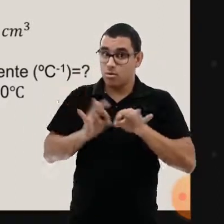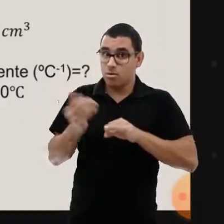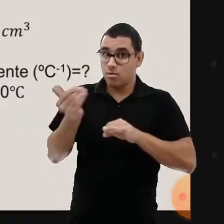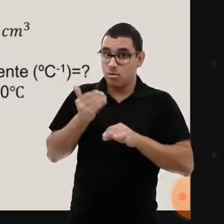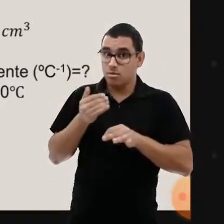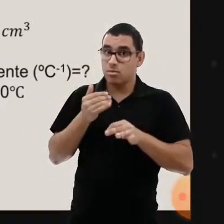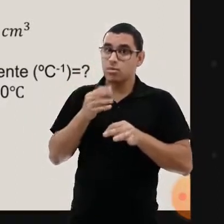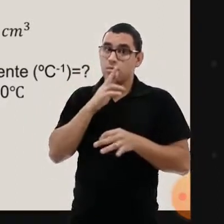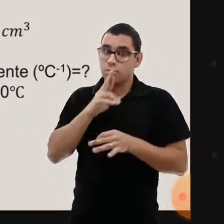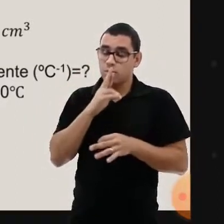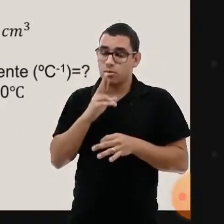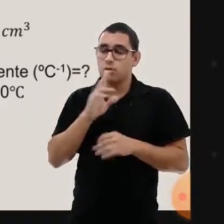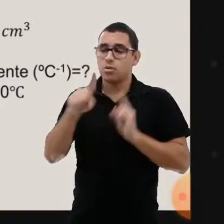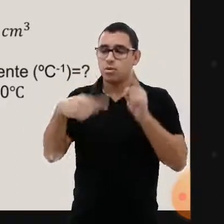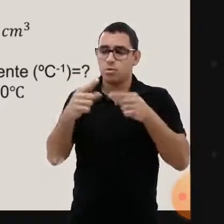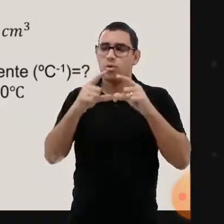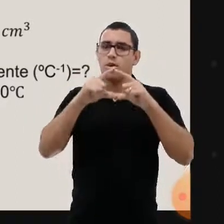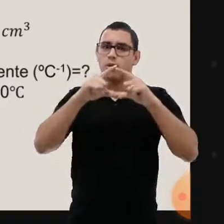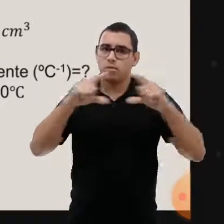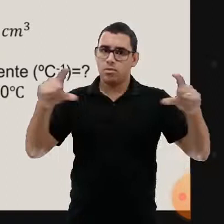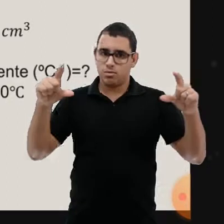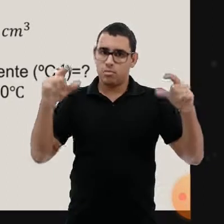nós vamos aplicar na fórmula.